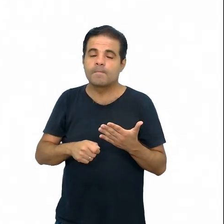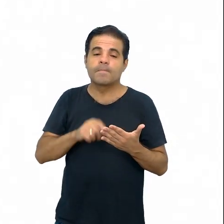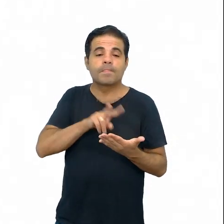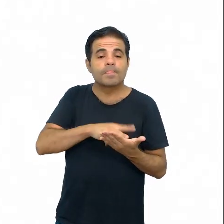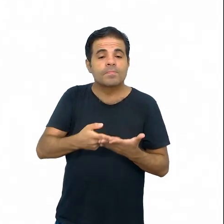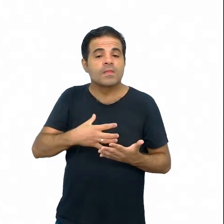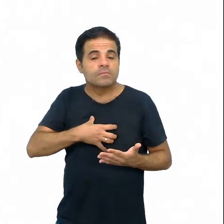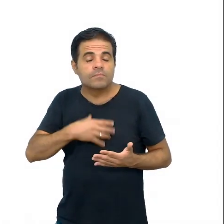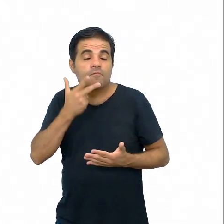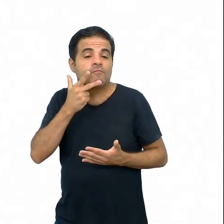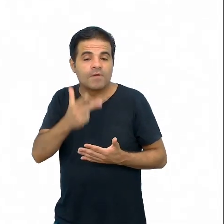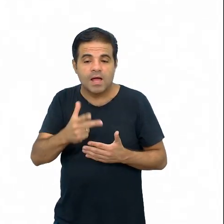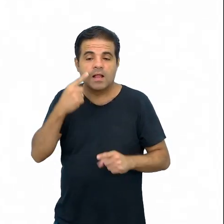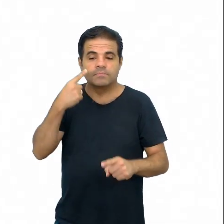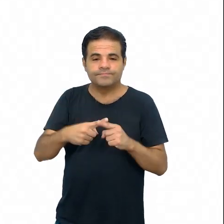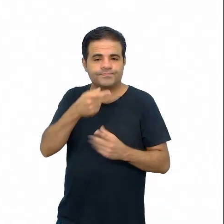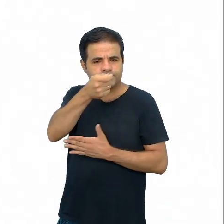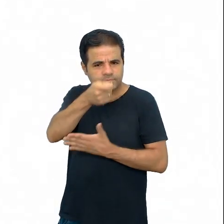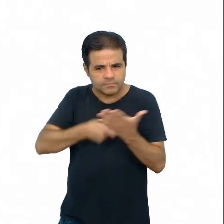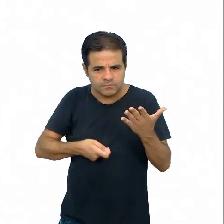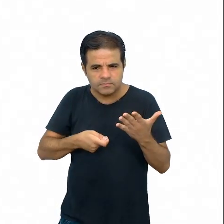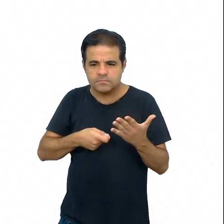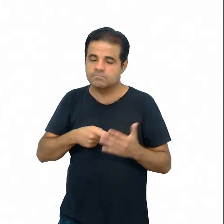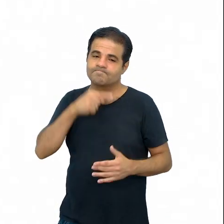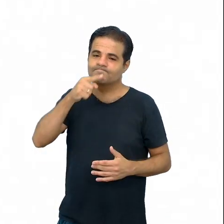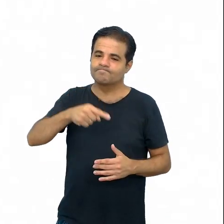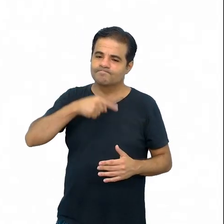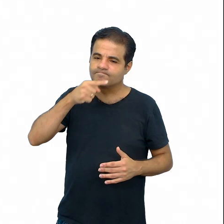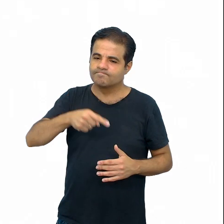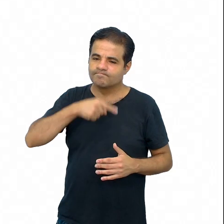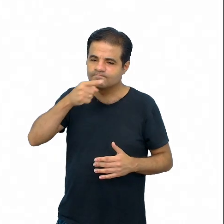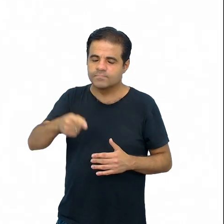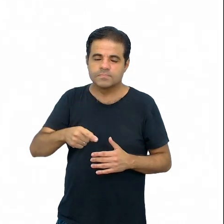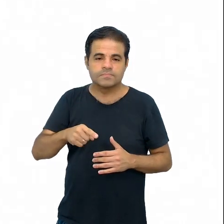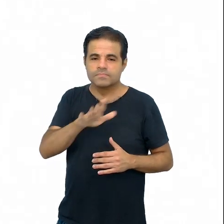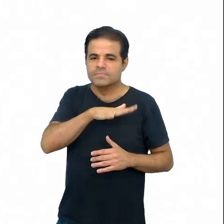da fala, pois a escrita não consegue